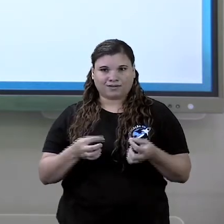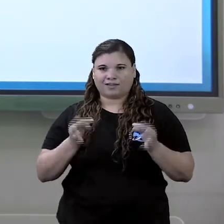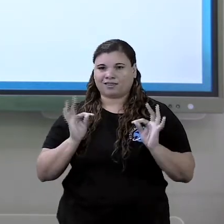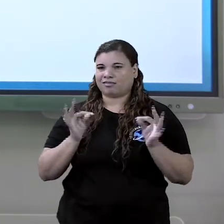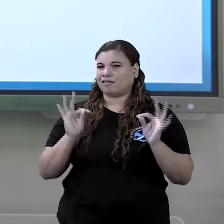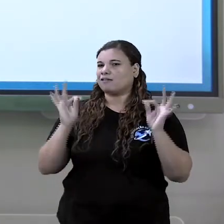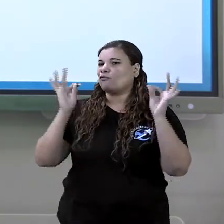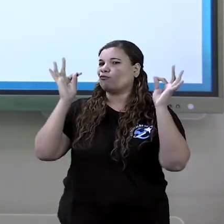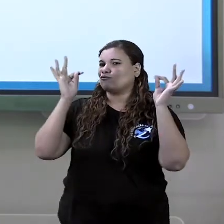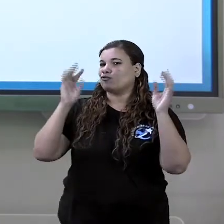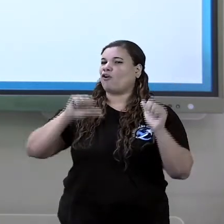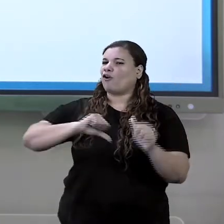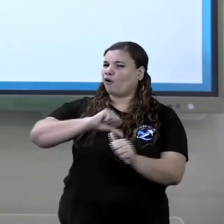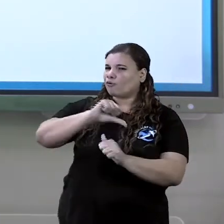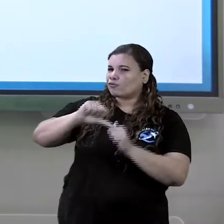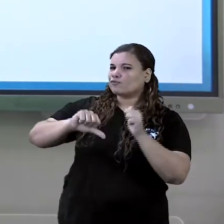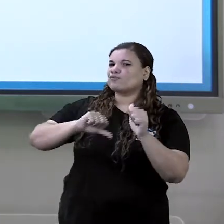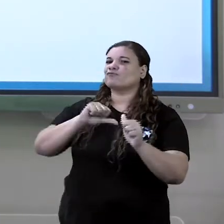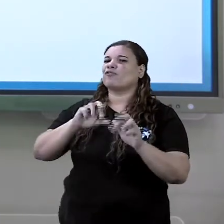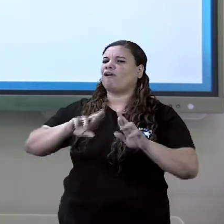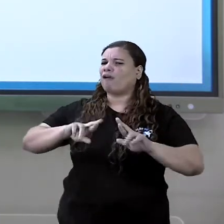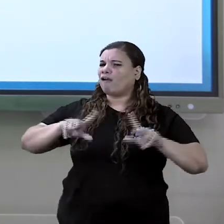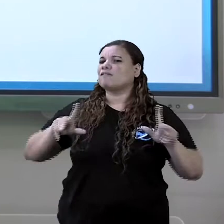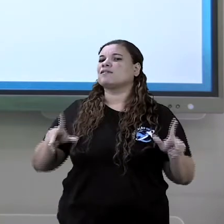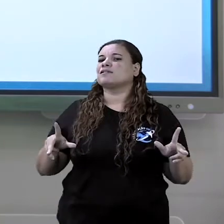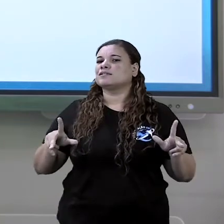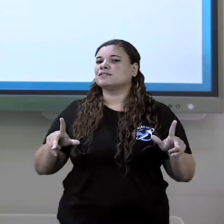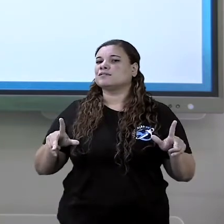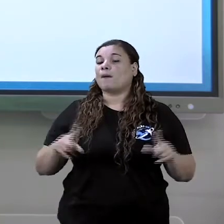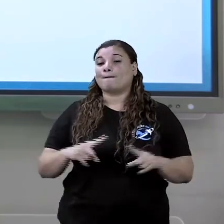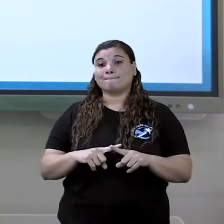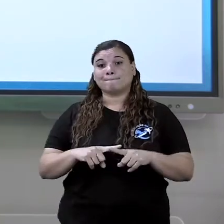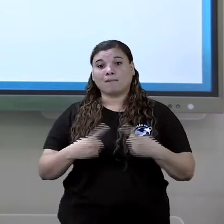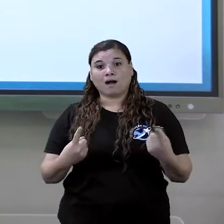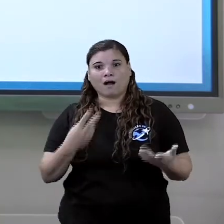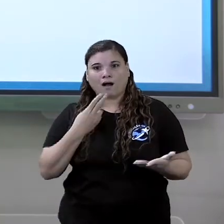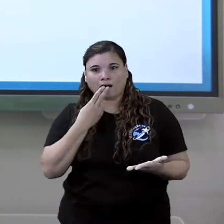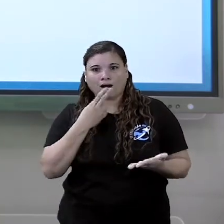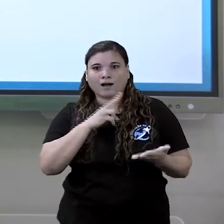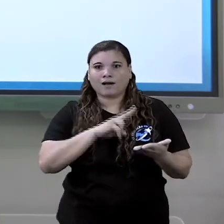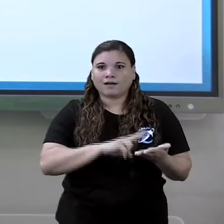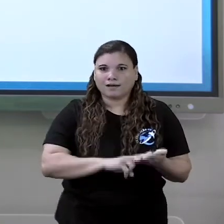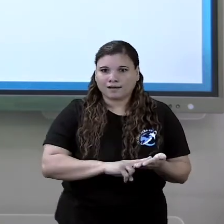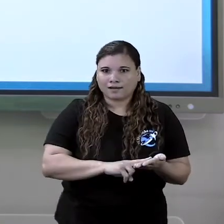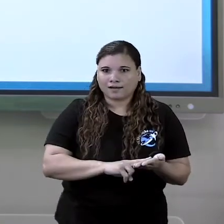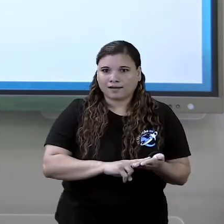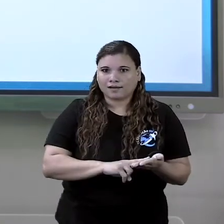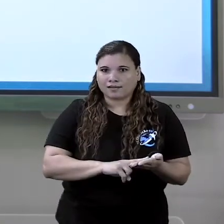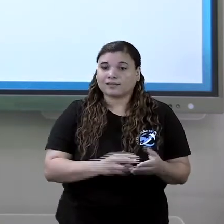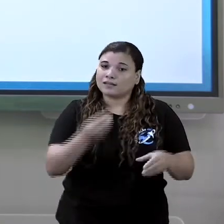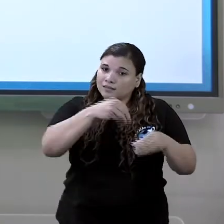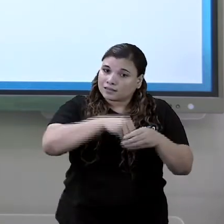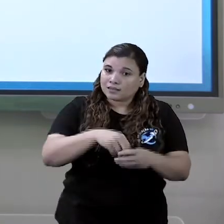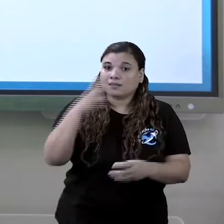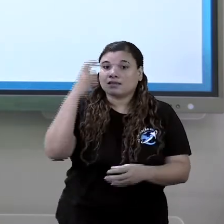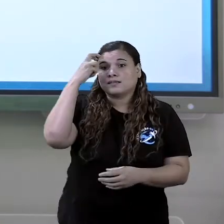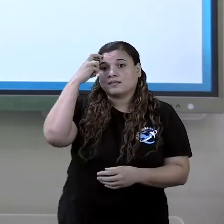tecnologia, isso mesmo. E a carta, ela foi uma cultura,